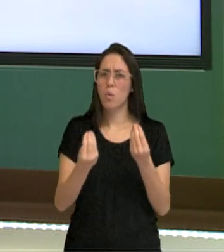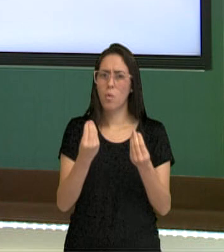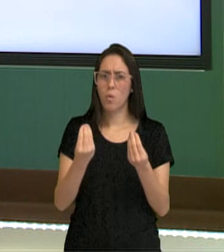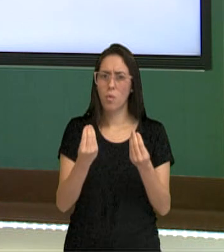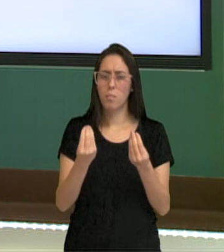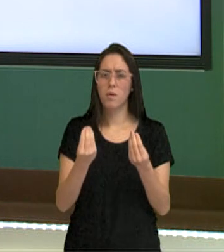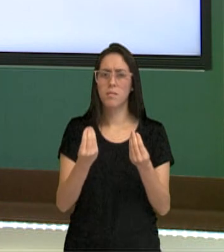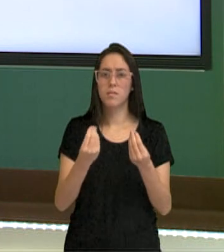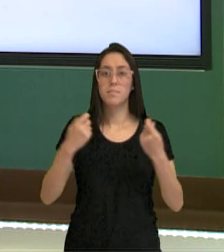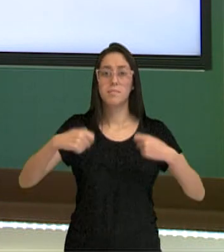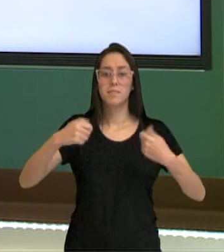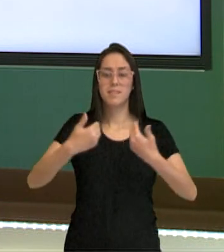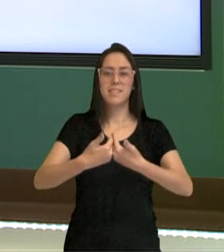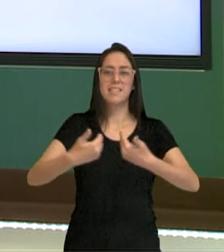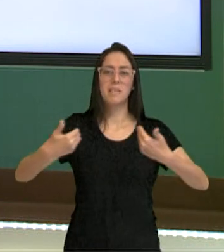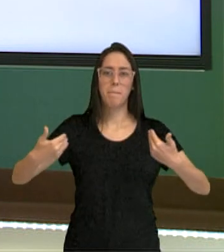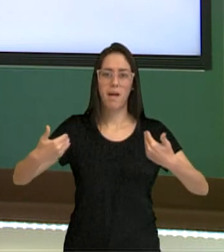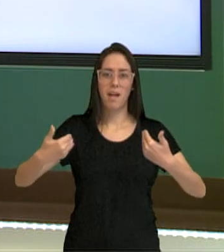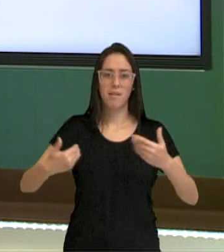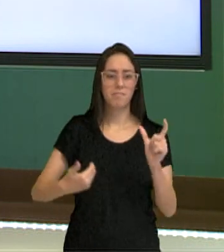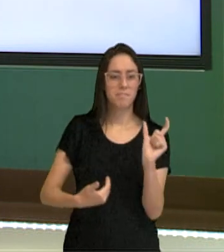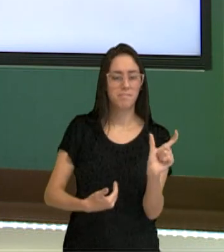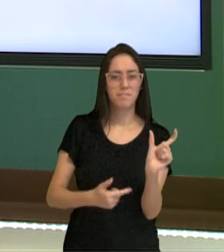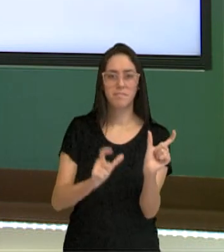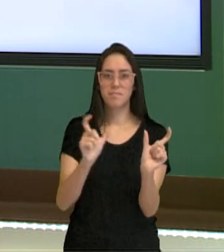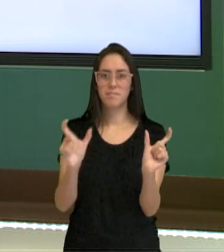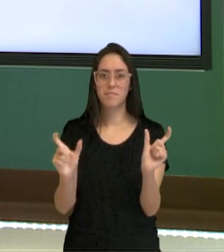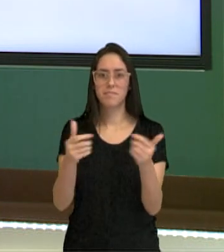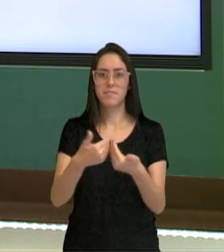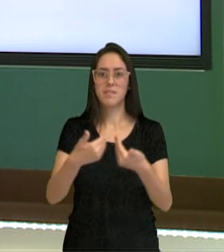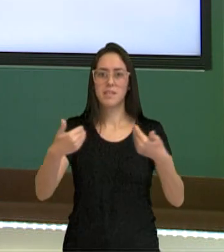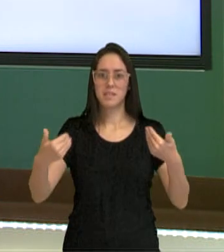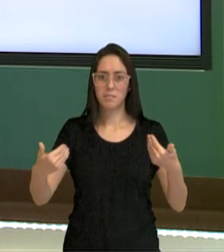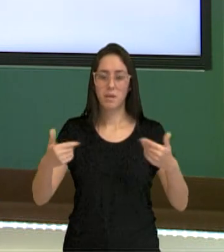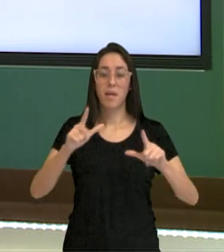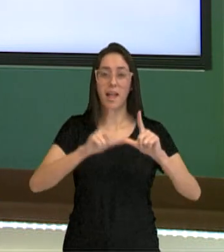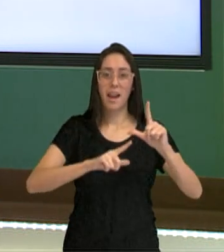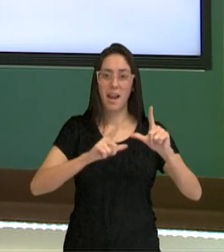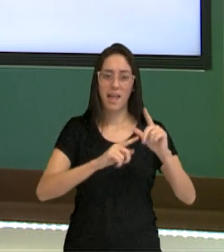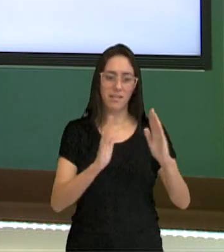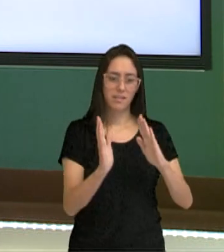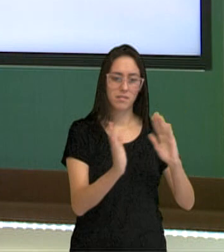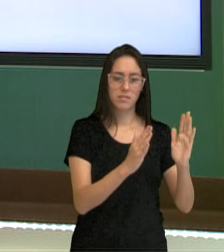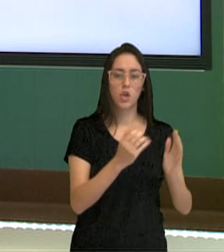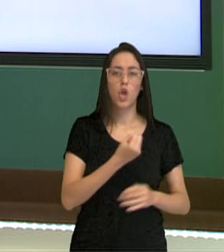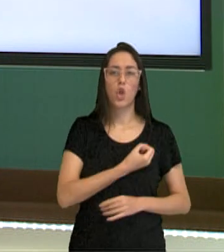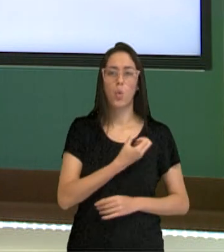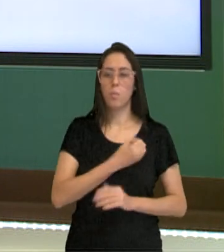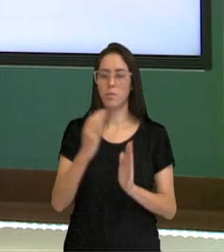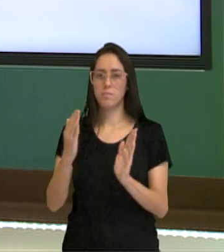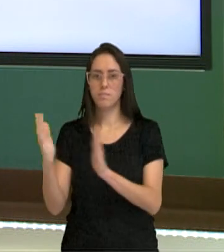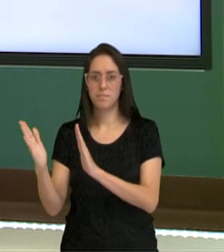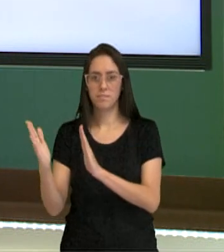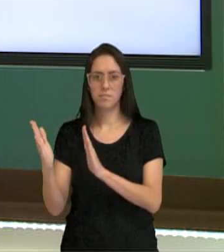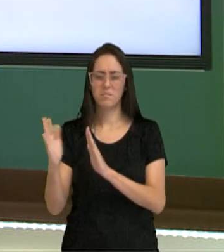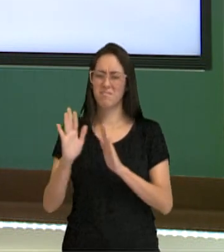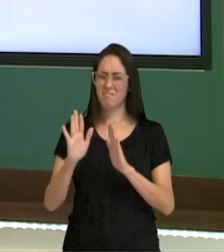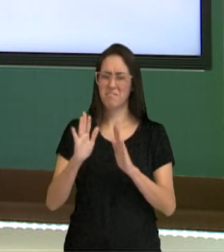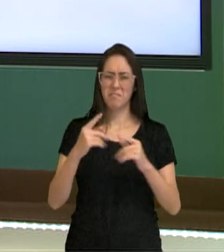uma separação. Letra para um lado, número para o outro. Lado do quê, professora? Estamos numa